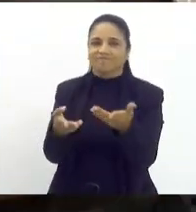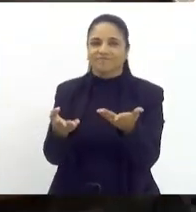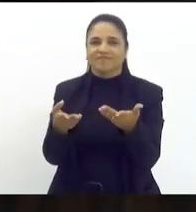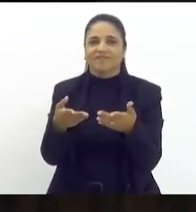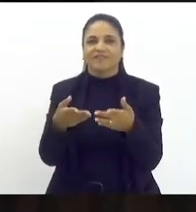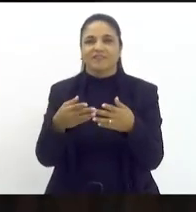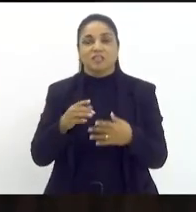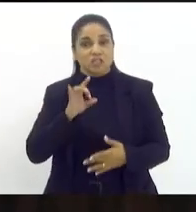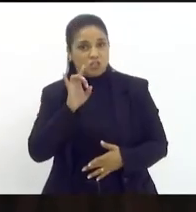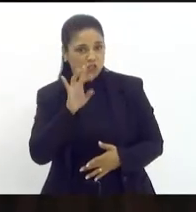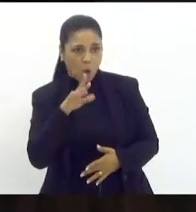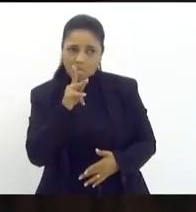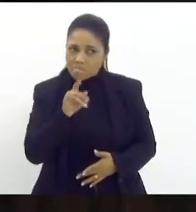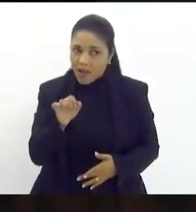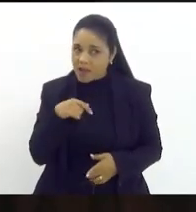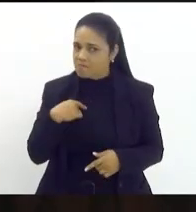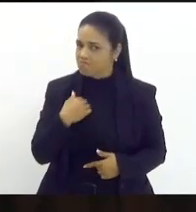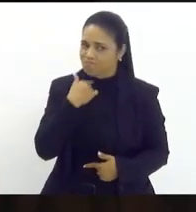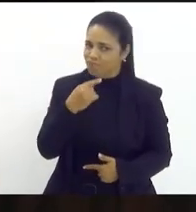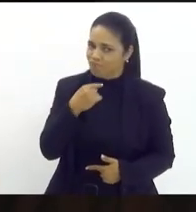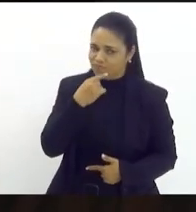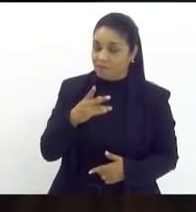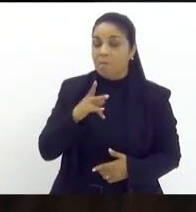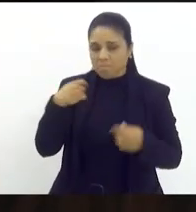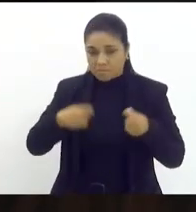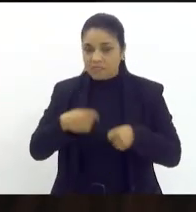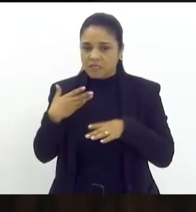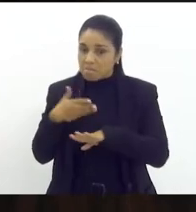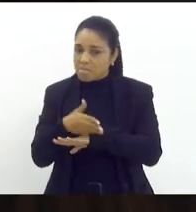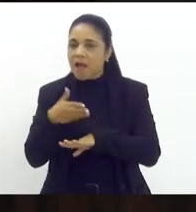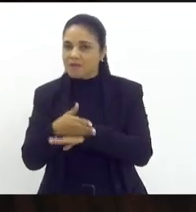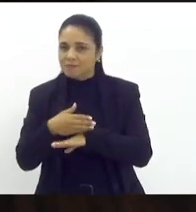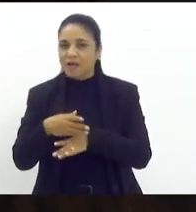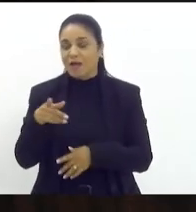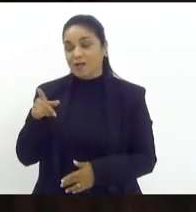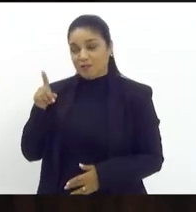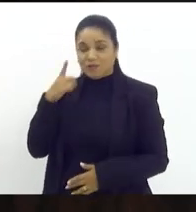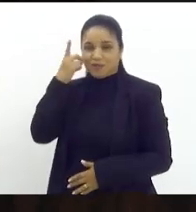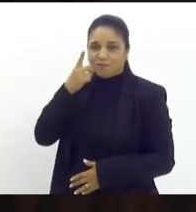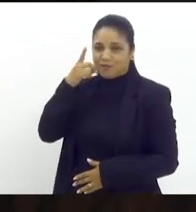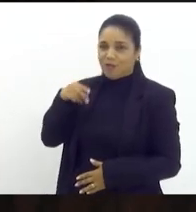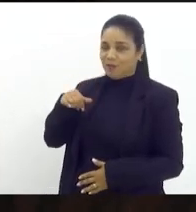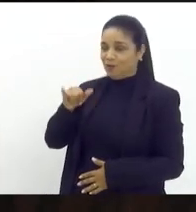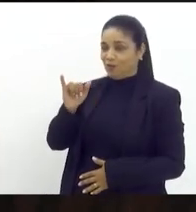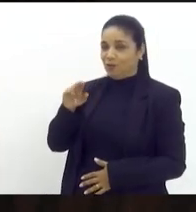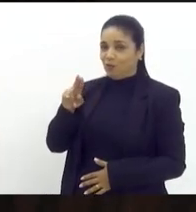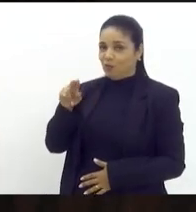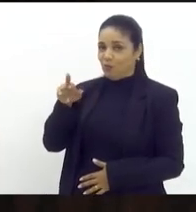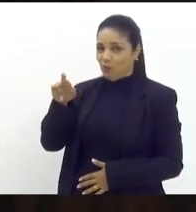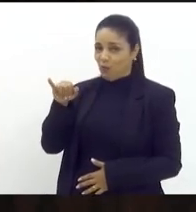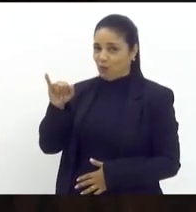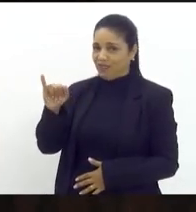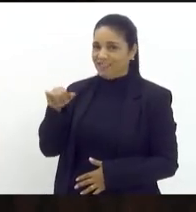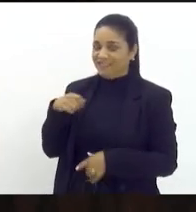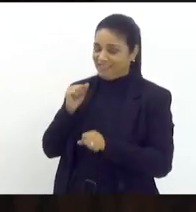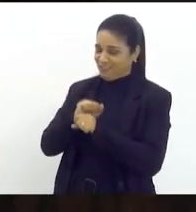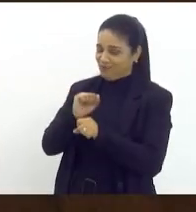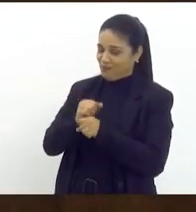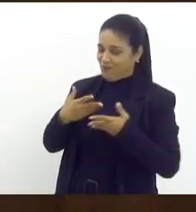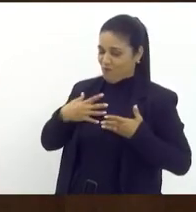Não basta ser pai tem que participar nosso Deputado Yuri Está choco ele está choco já